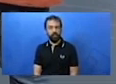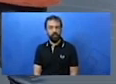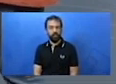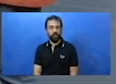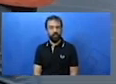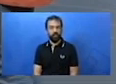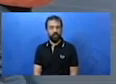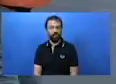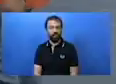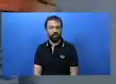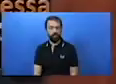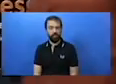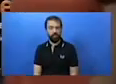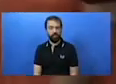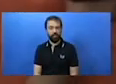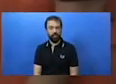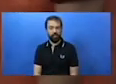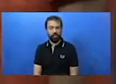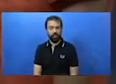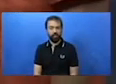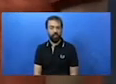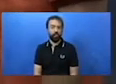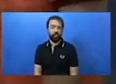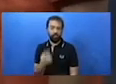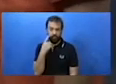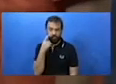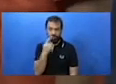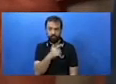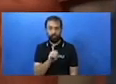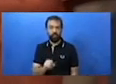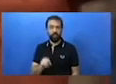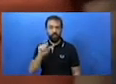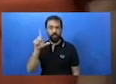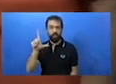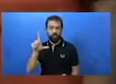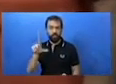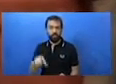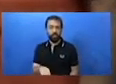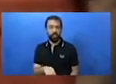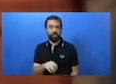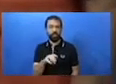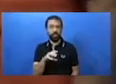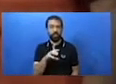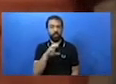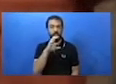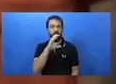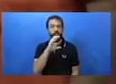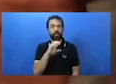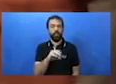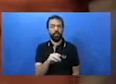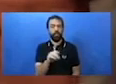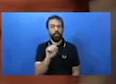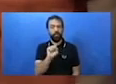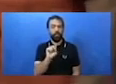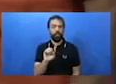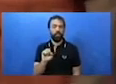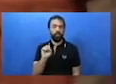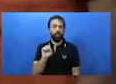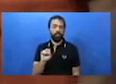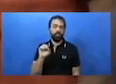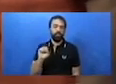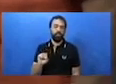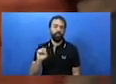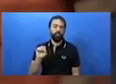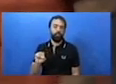se preferir. Então aqui, ó, destacando, olha o C de morcego, o S de só, saía,